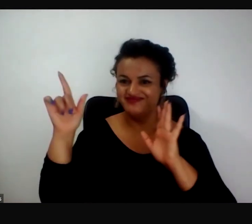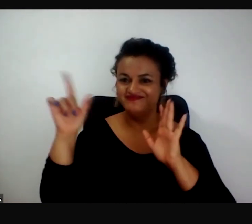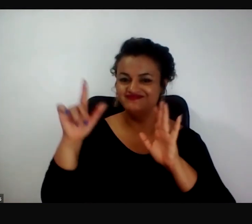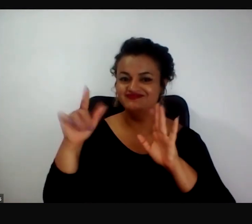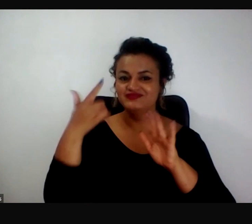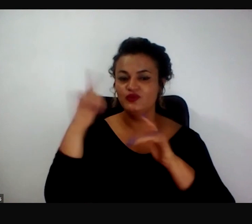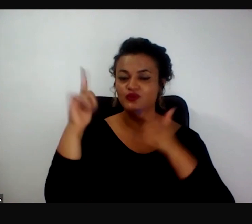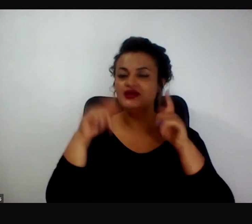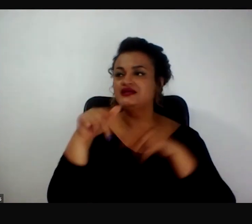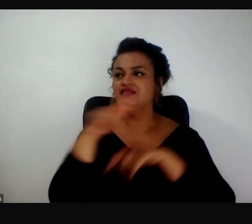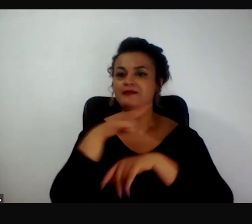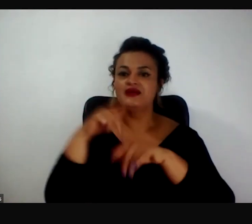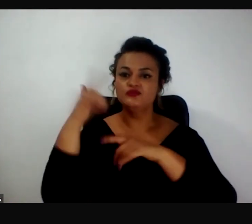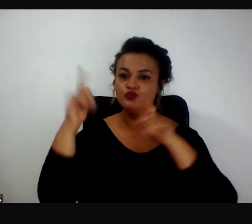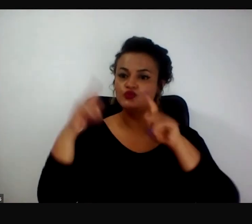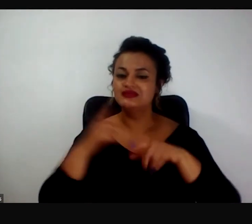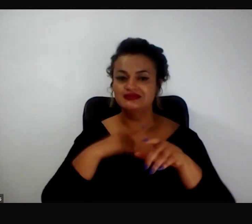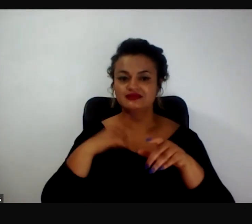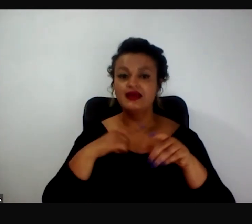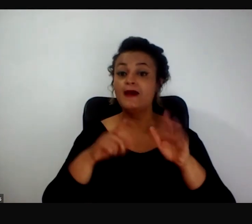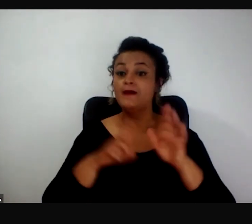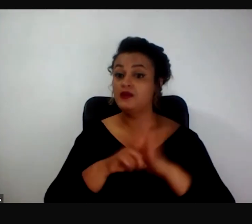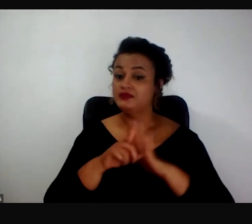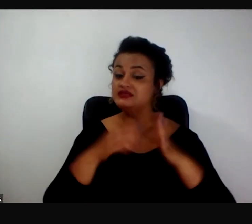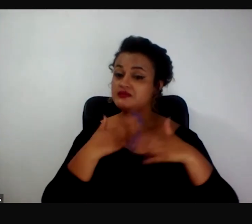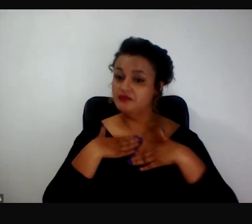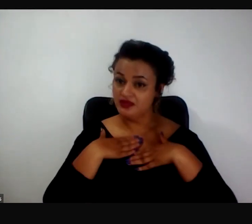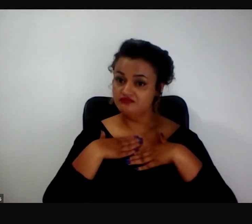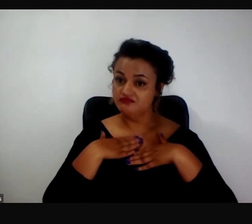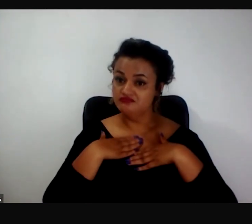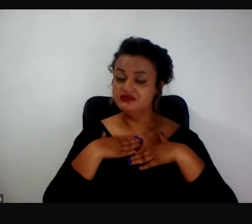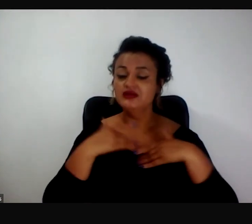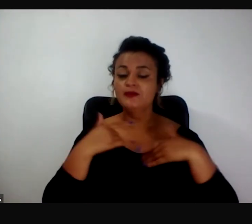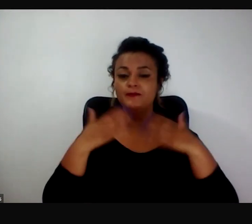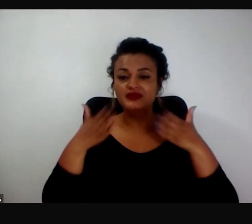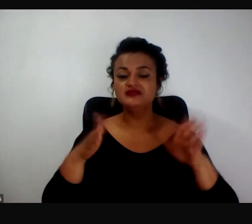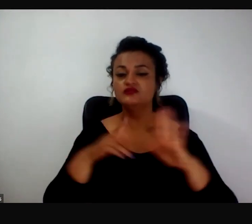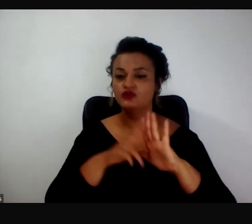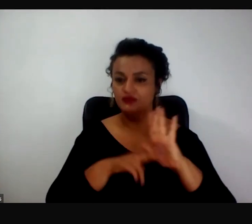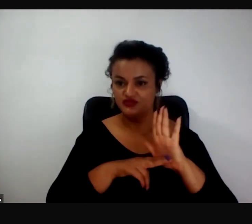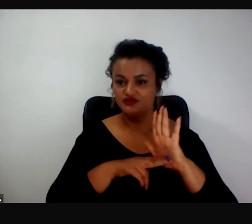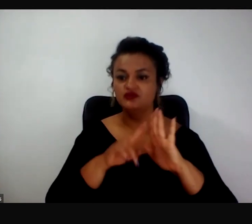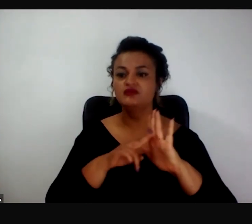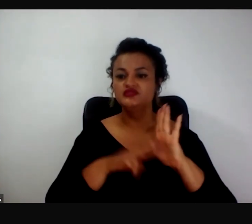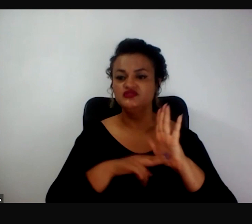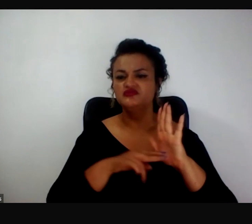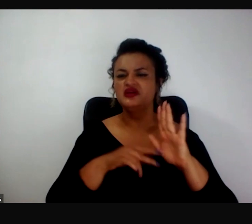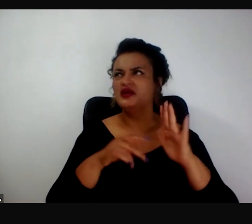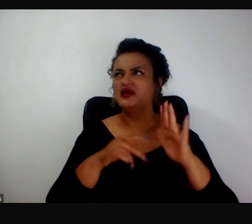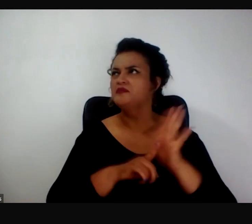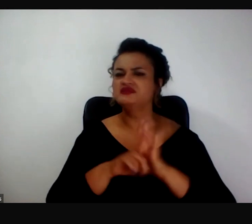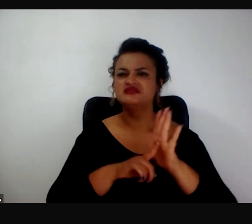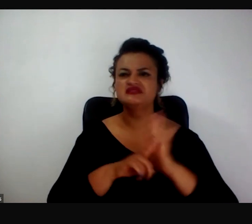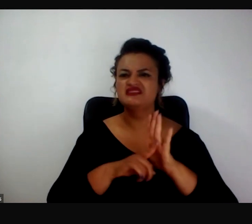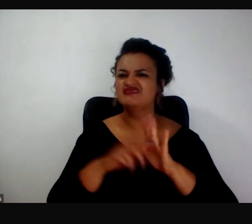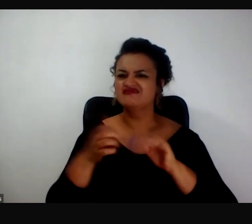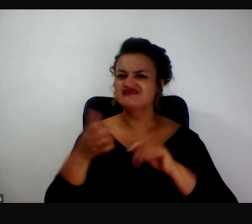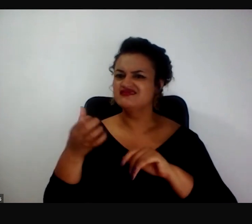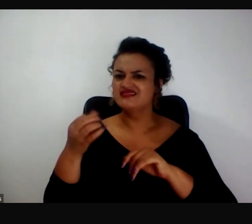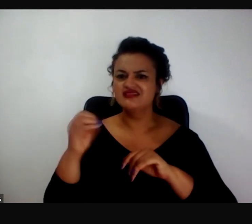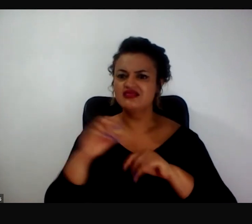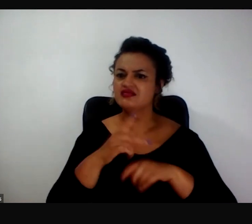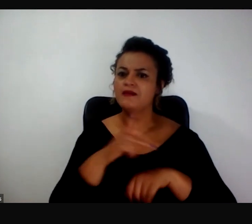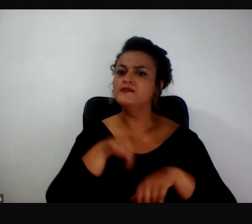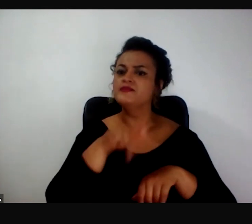outros países, e também foi uma pesquisa minha de base normativa. Acho que eu pesquisei uns 50 ou 60 países para ver